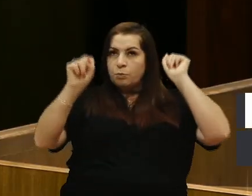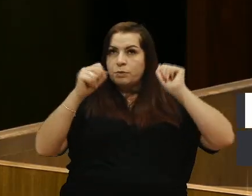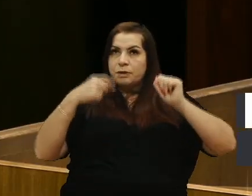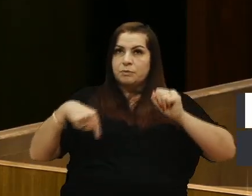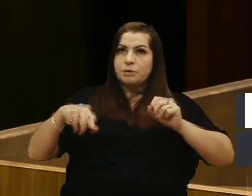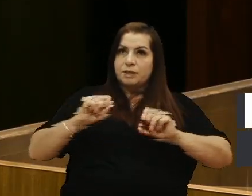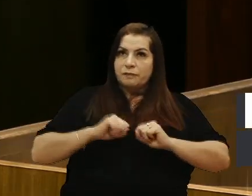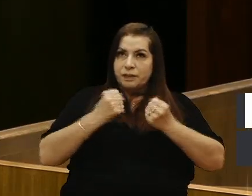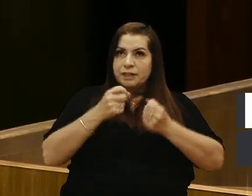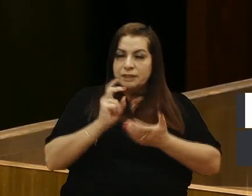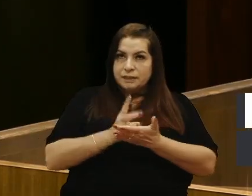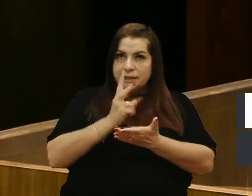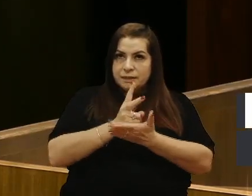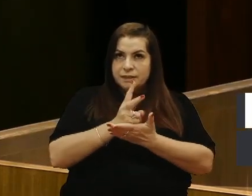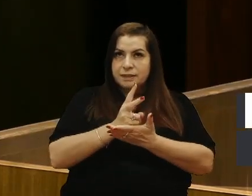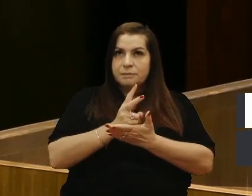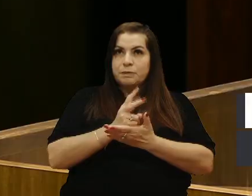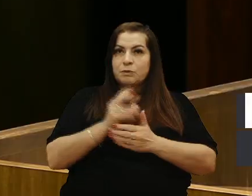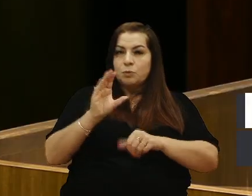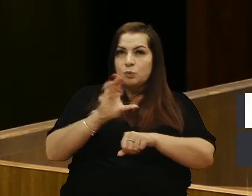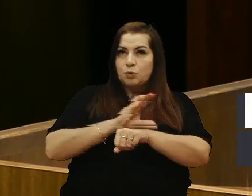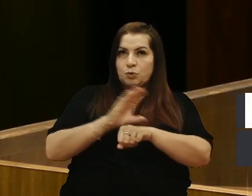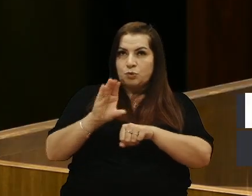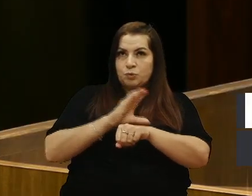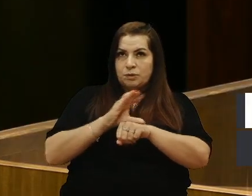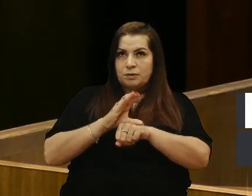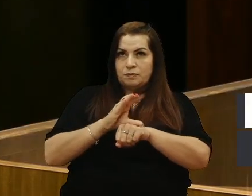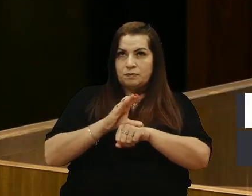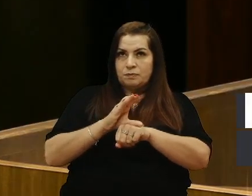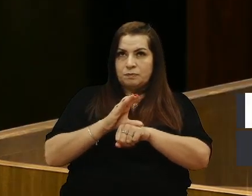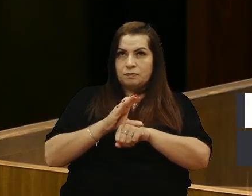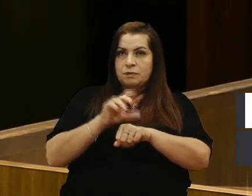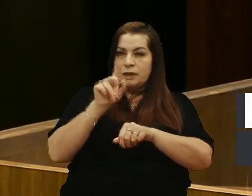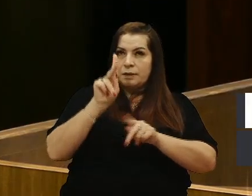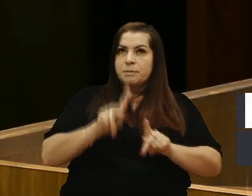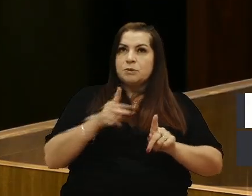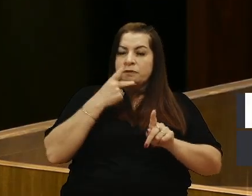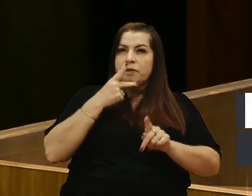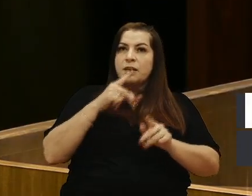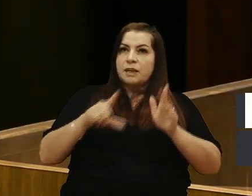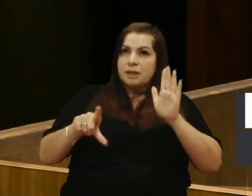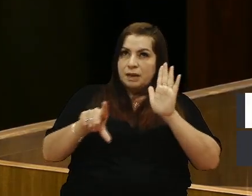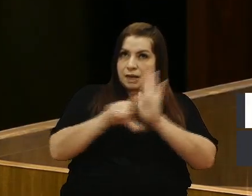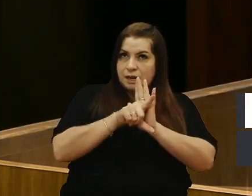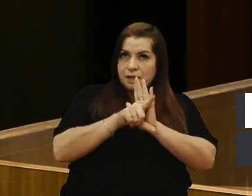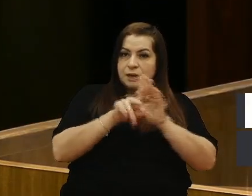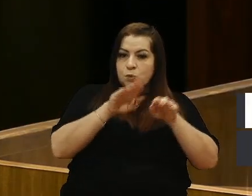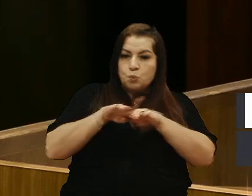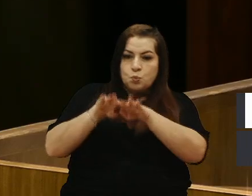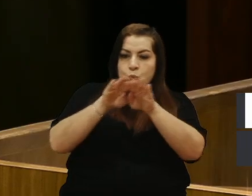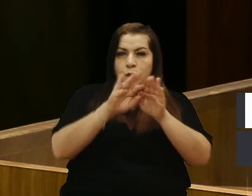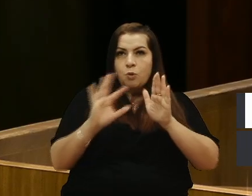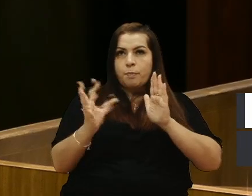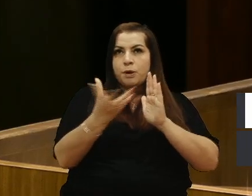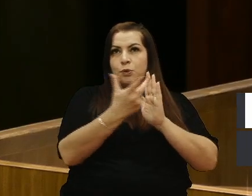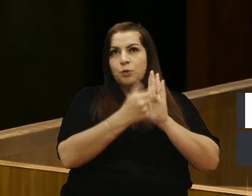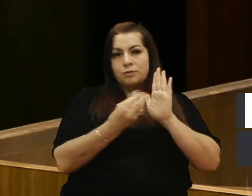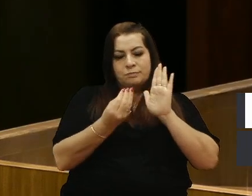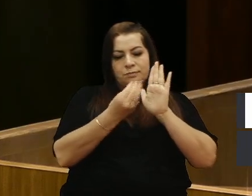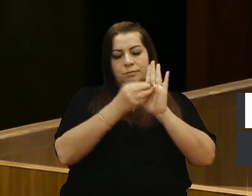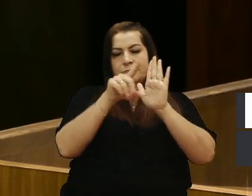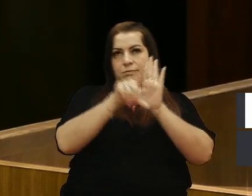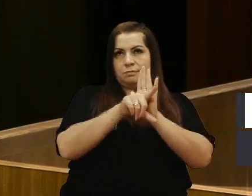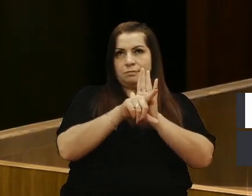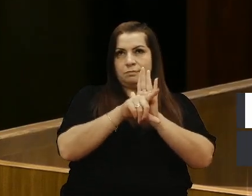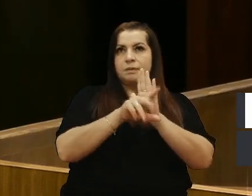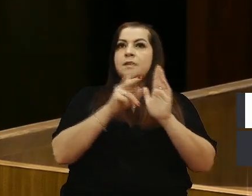aqui defendendo sempre a Constituição. Aquela que diz que a lei é igual para todos.